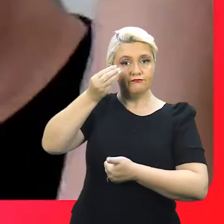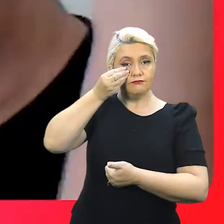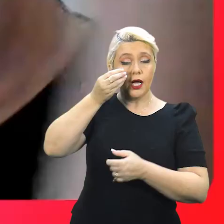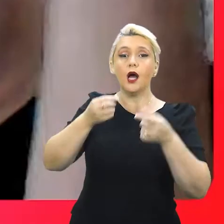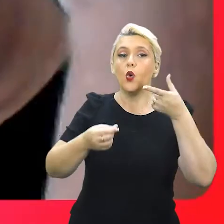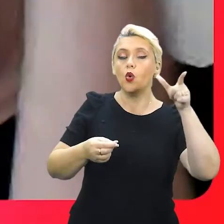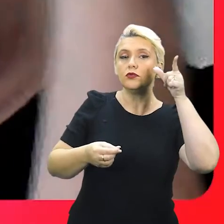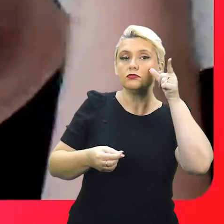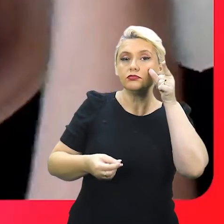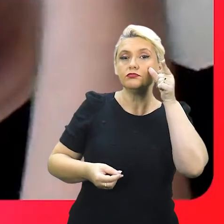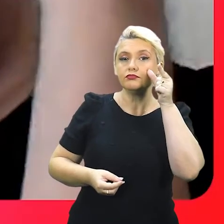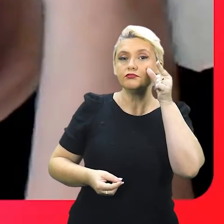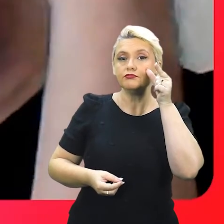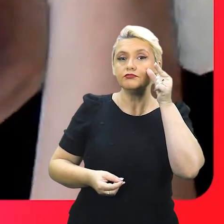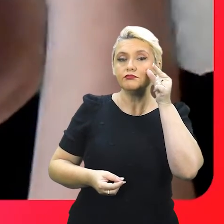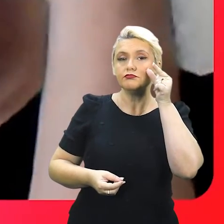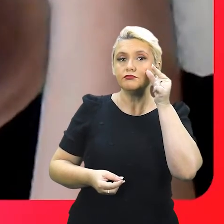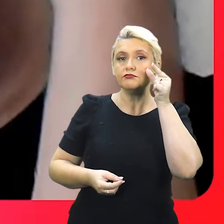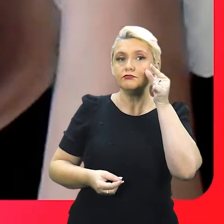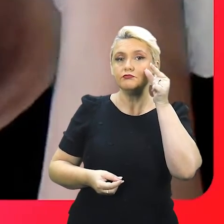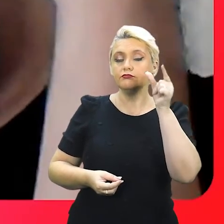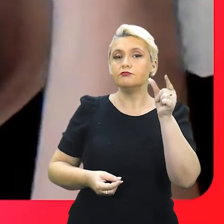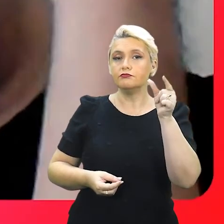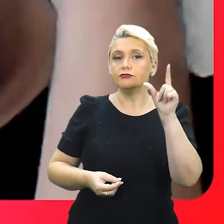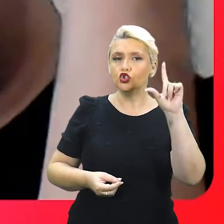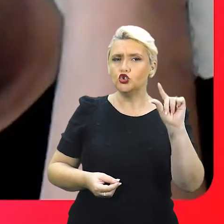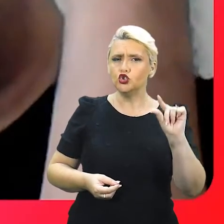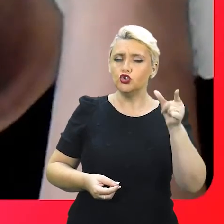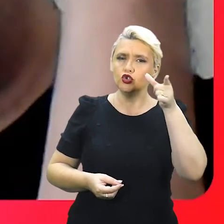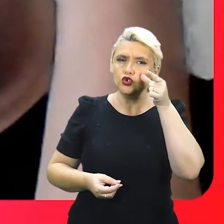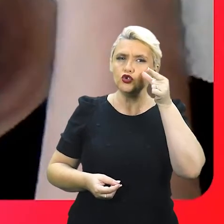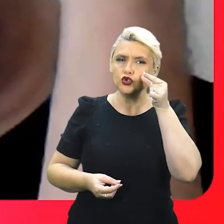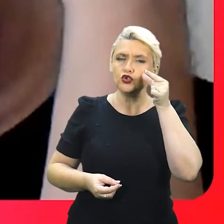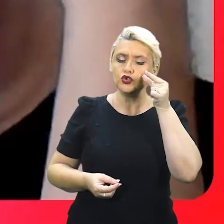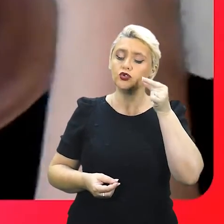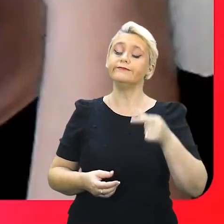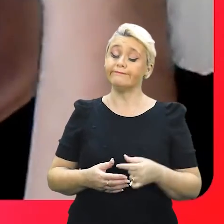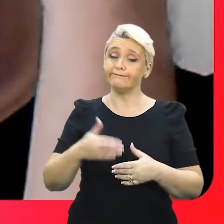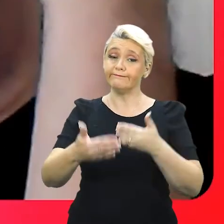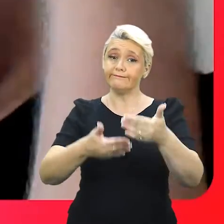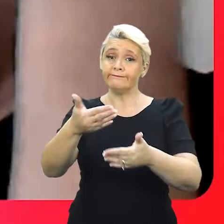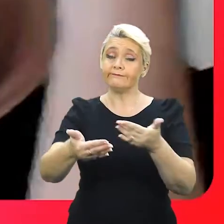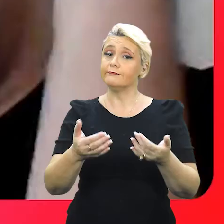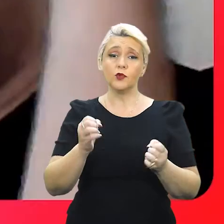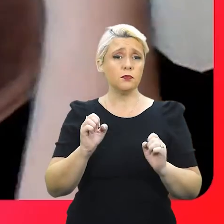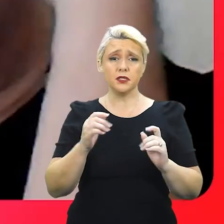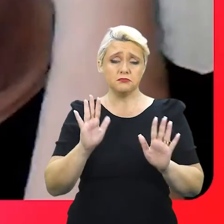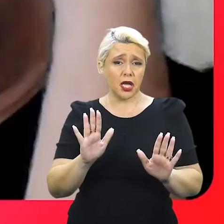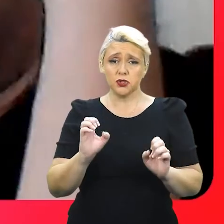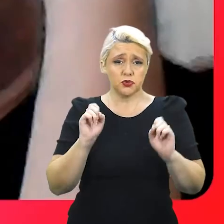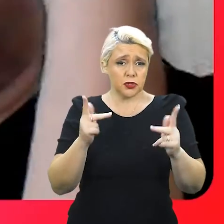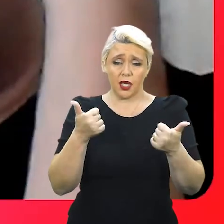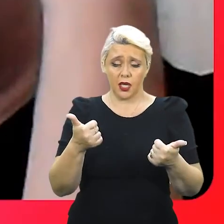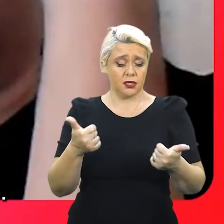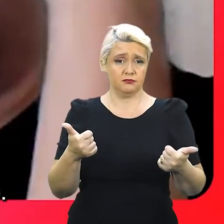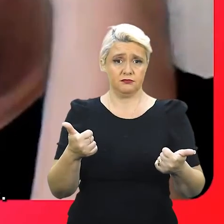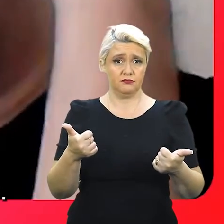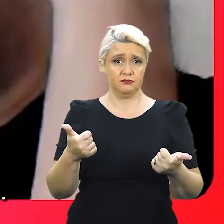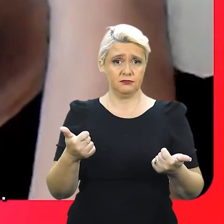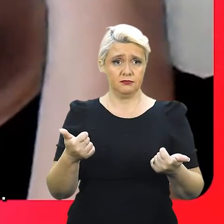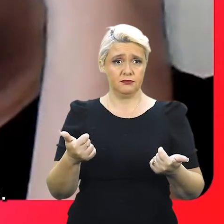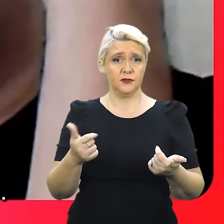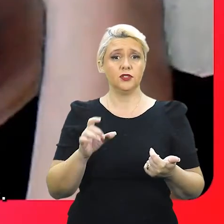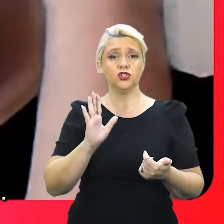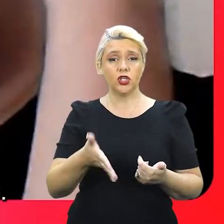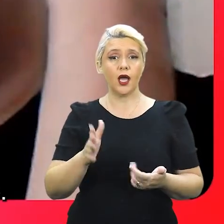aos poucos, a visão foi caindo. Uhum. Mas tudo bem. Como é